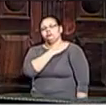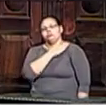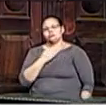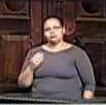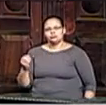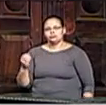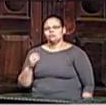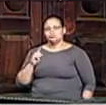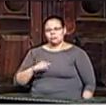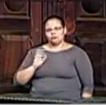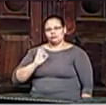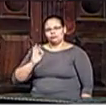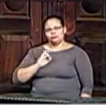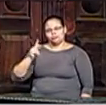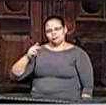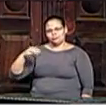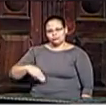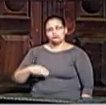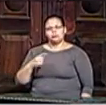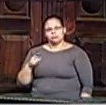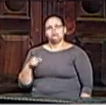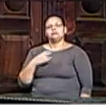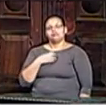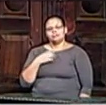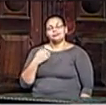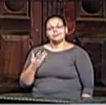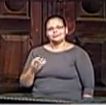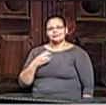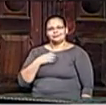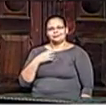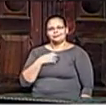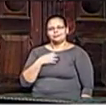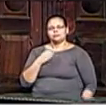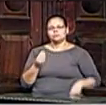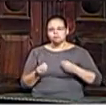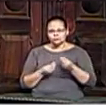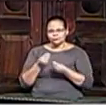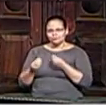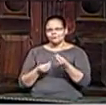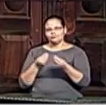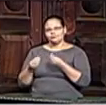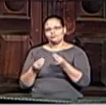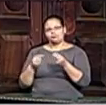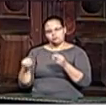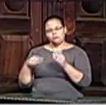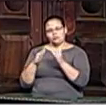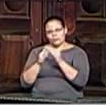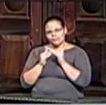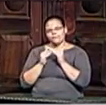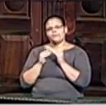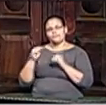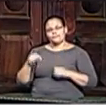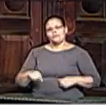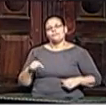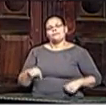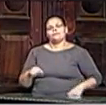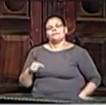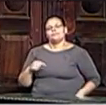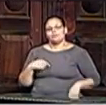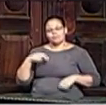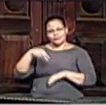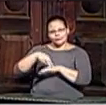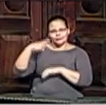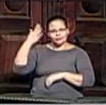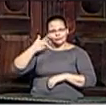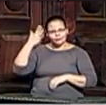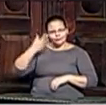assumiu agora, que pode ser sensível a esse pleito. Sensível como foi no apelo que nós fizemos aqui desta tribuna, para que